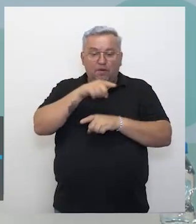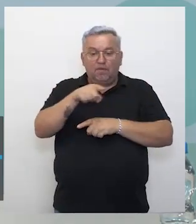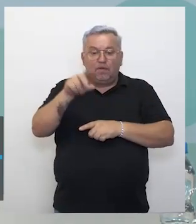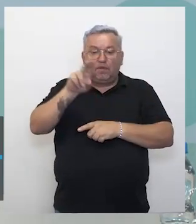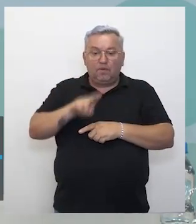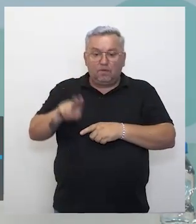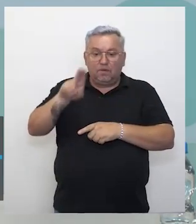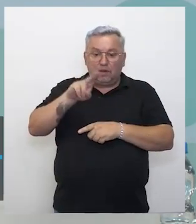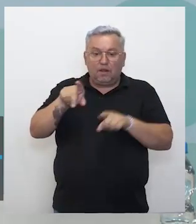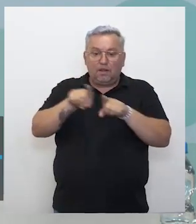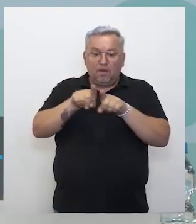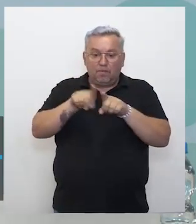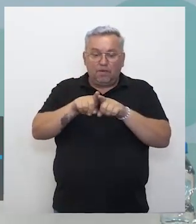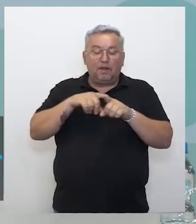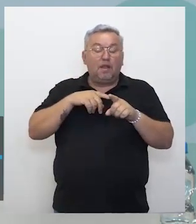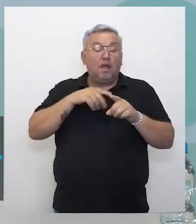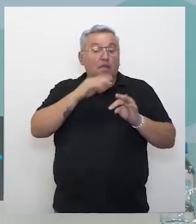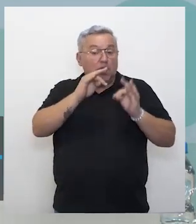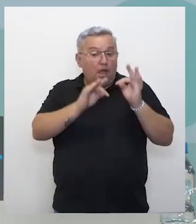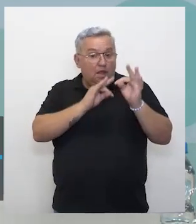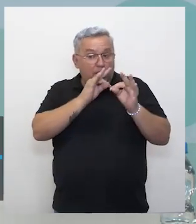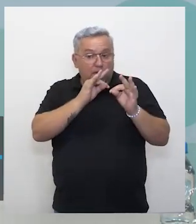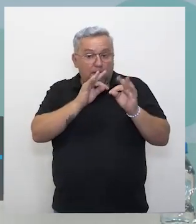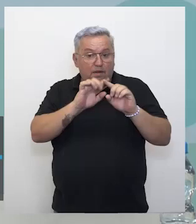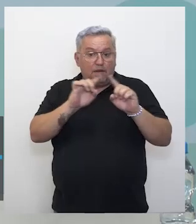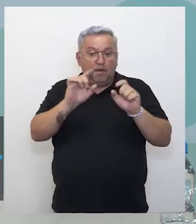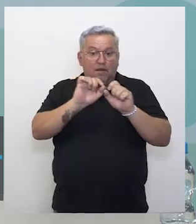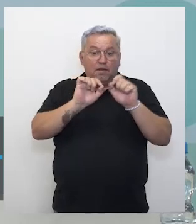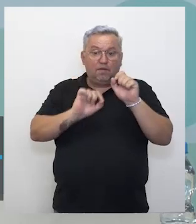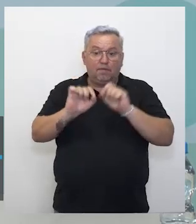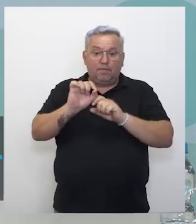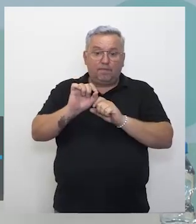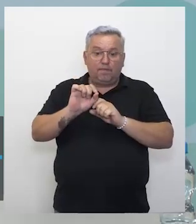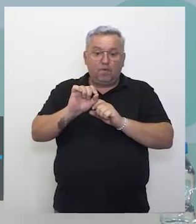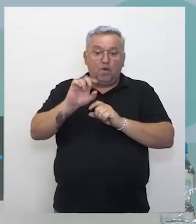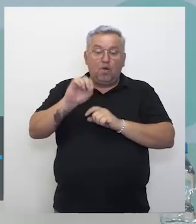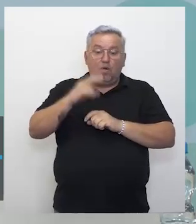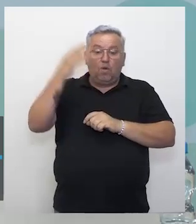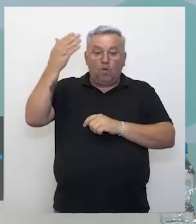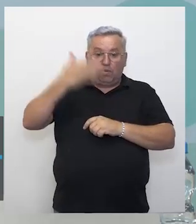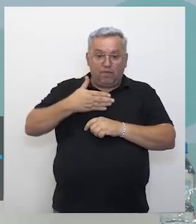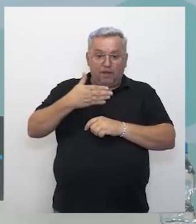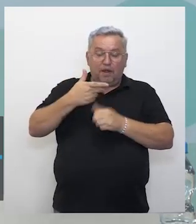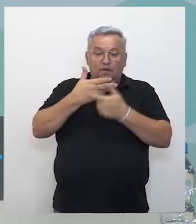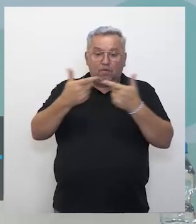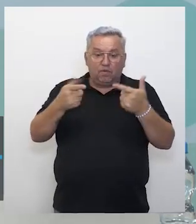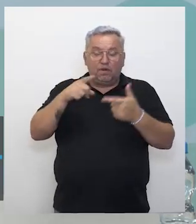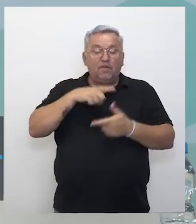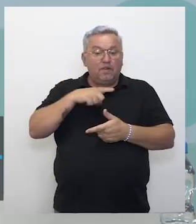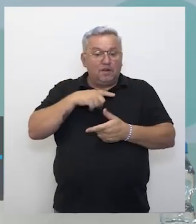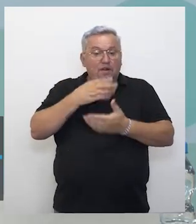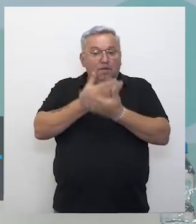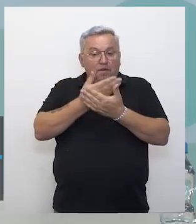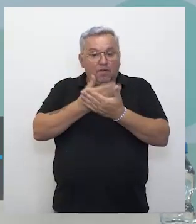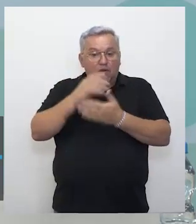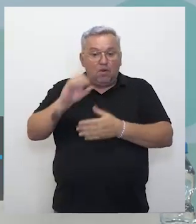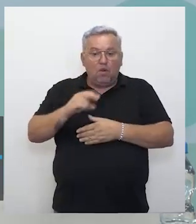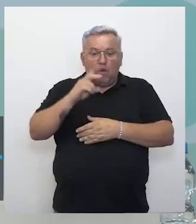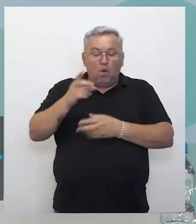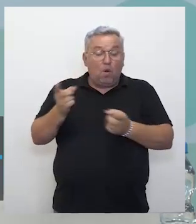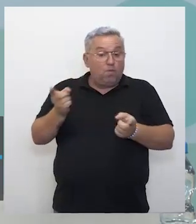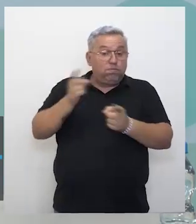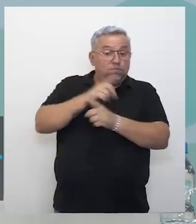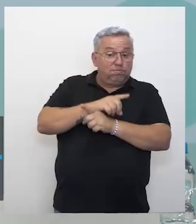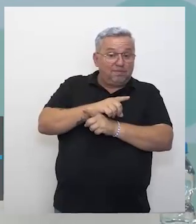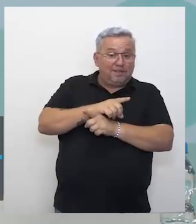ali procedimentos, técnicas que vão ou comprovar aquilo que você está estudando, ou ao contrário, né?